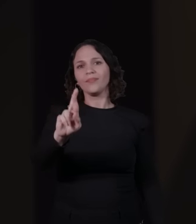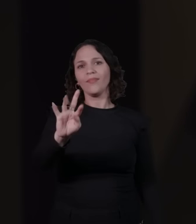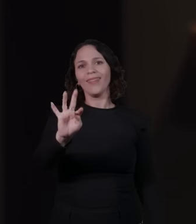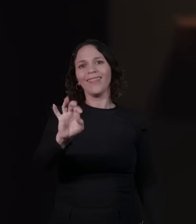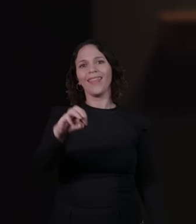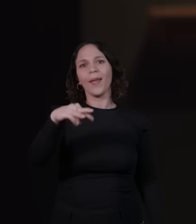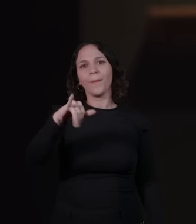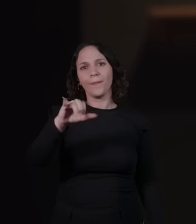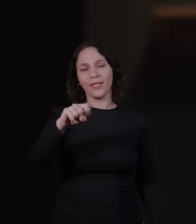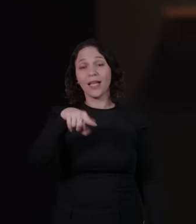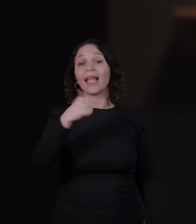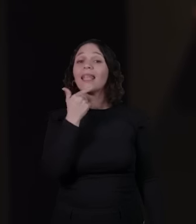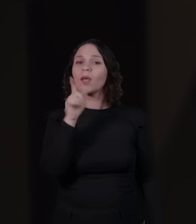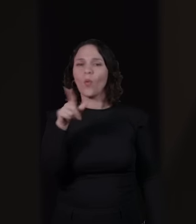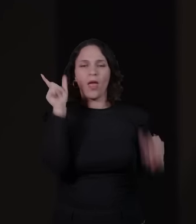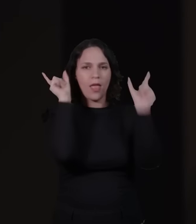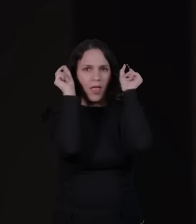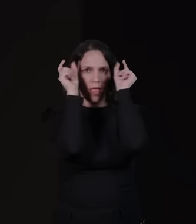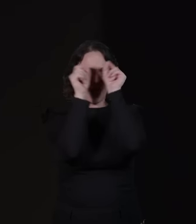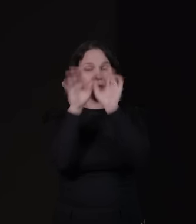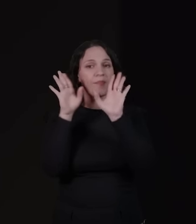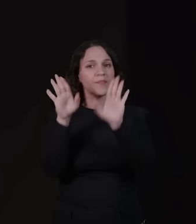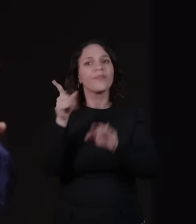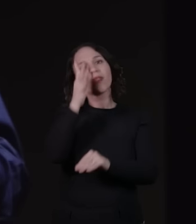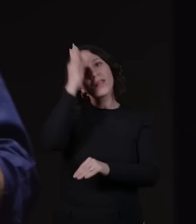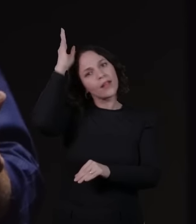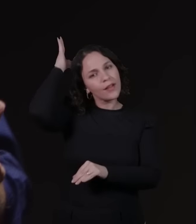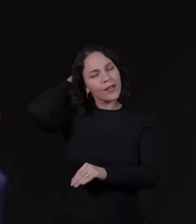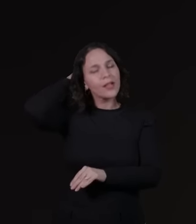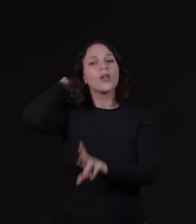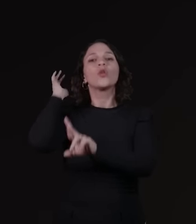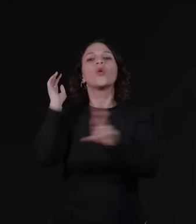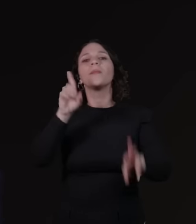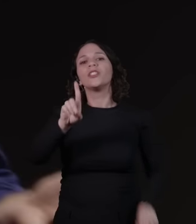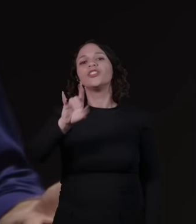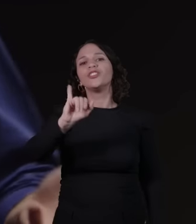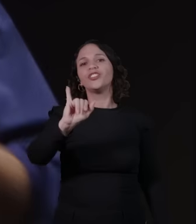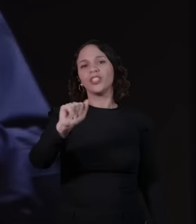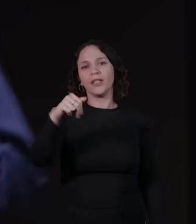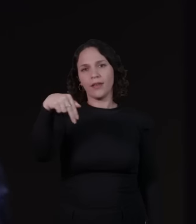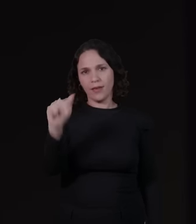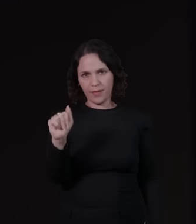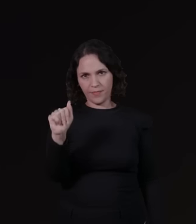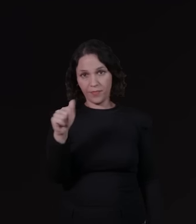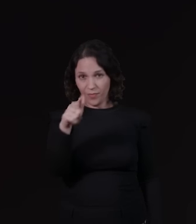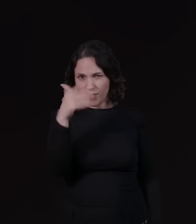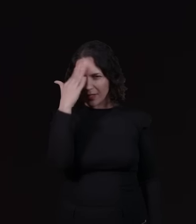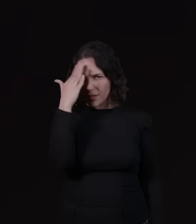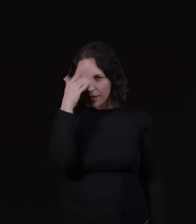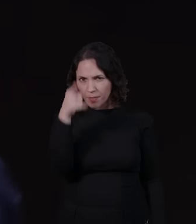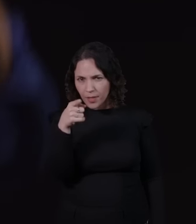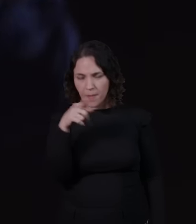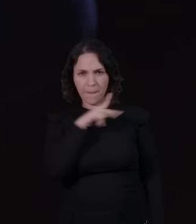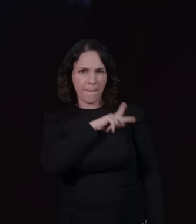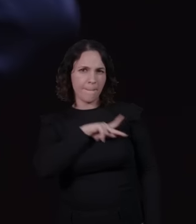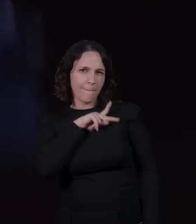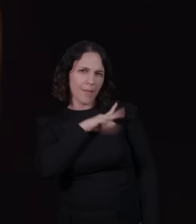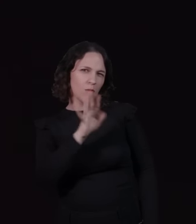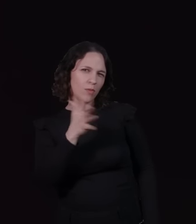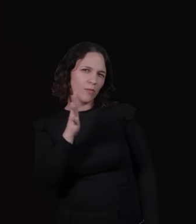nome grego, o nome romano é Diana. Vocês sabem que o apóstolo Paulo, mais ou